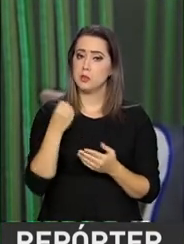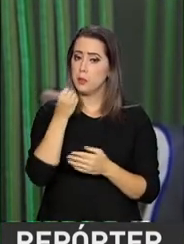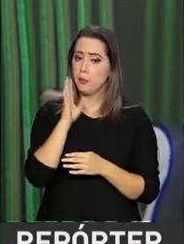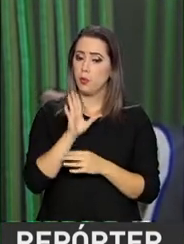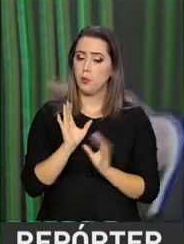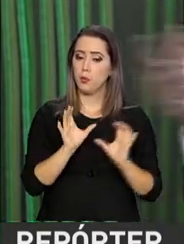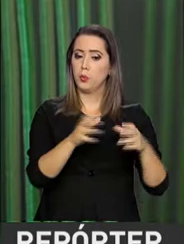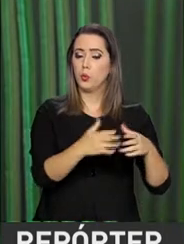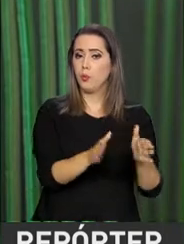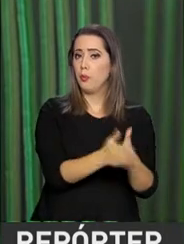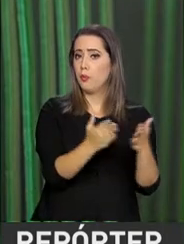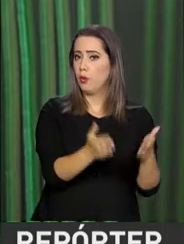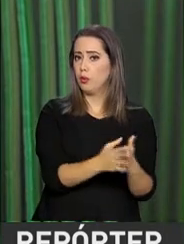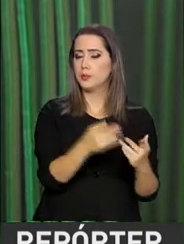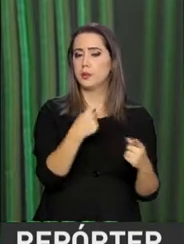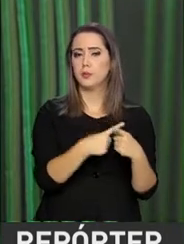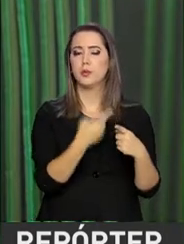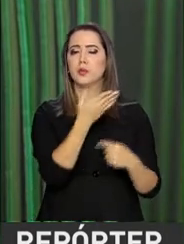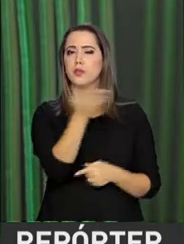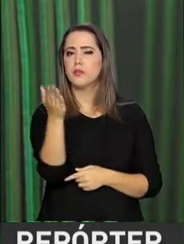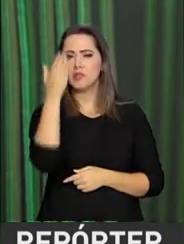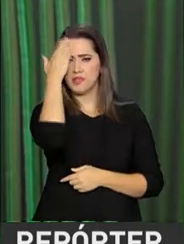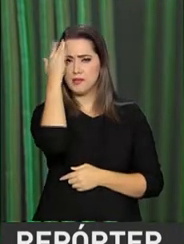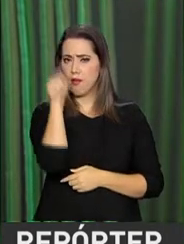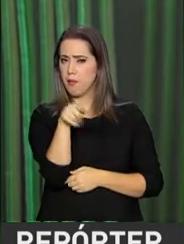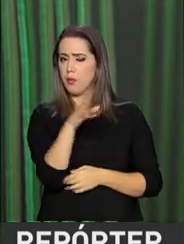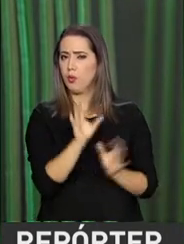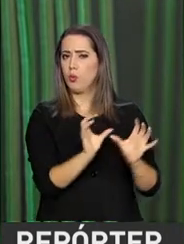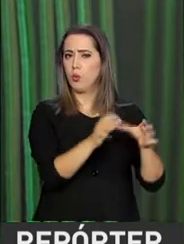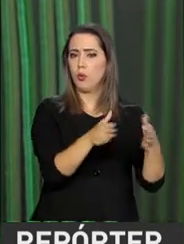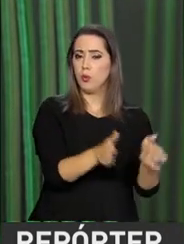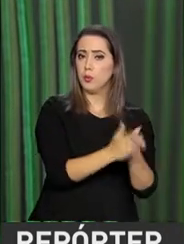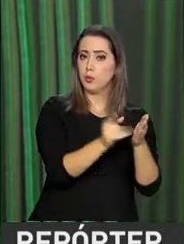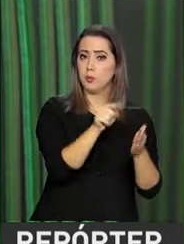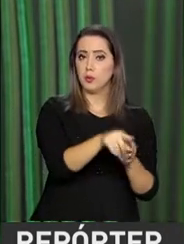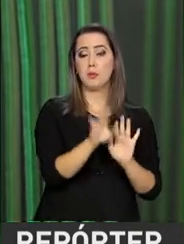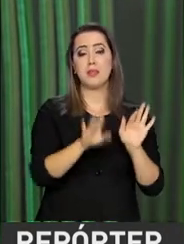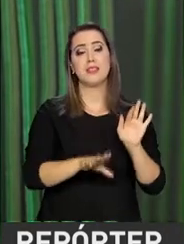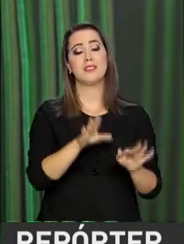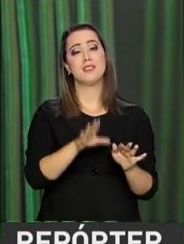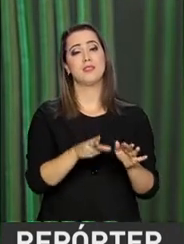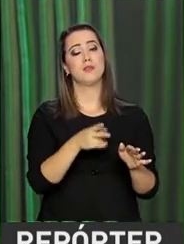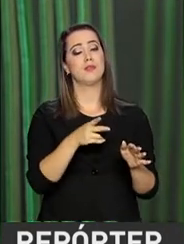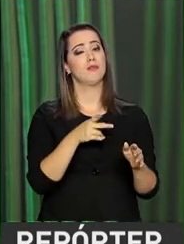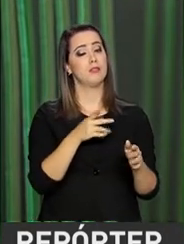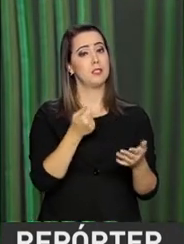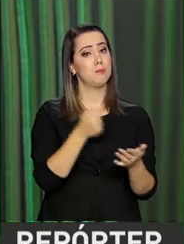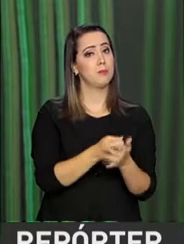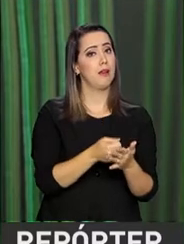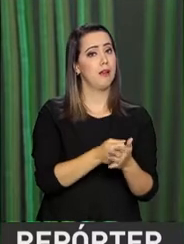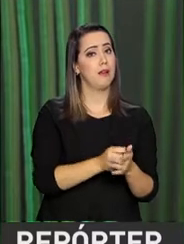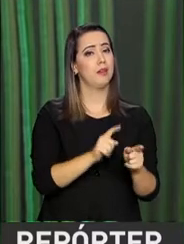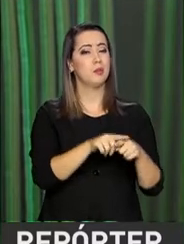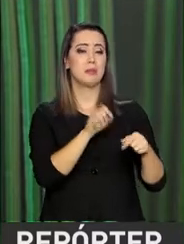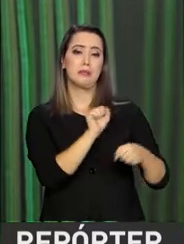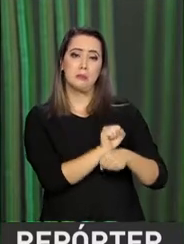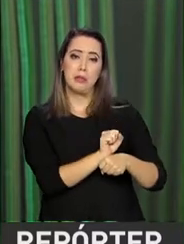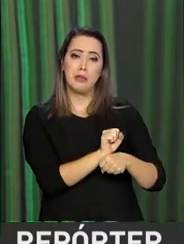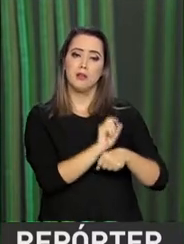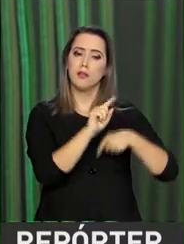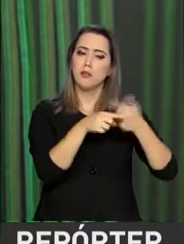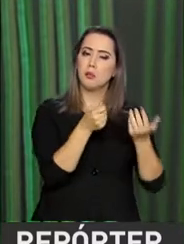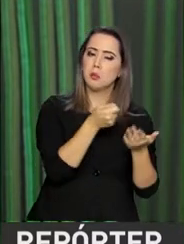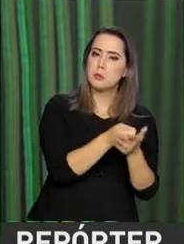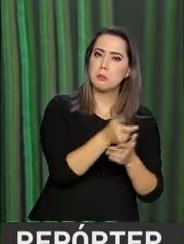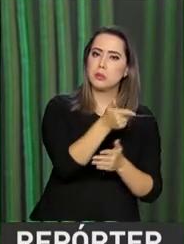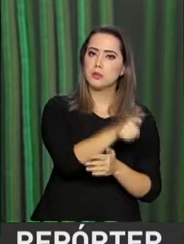pobres dos senhores sabem que os mais pobres são aqueles que muitas vezes interrompem o recolhimento previdenciário e para